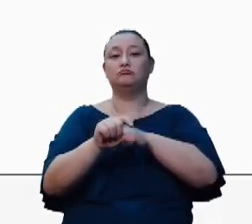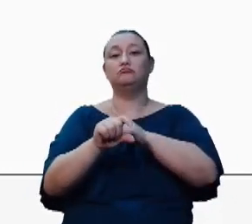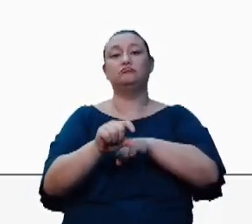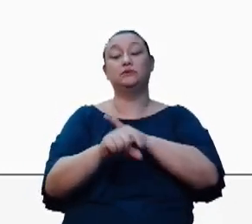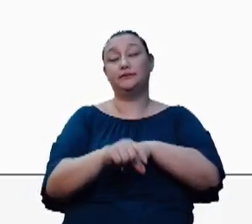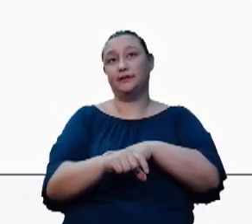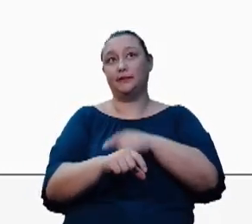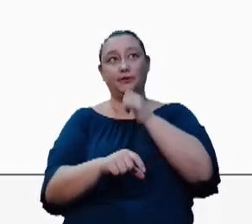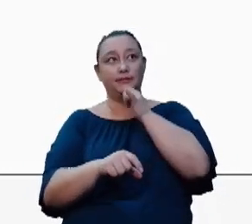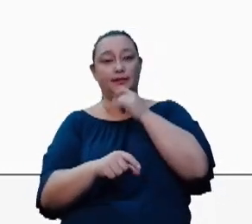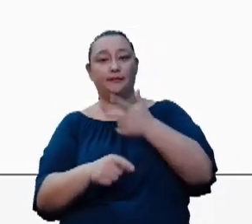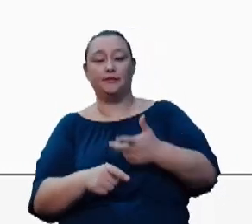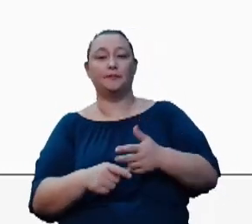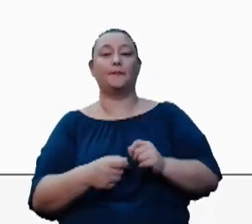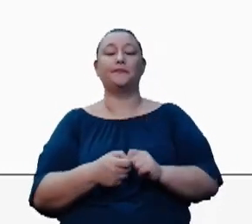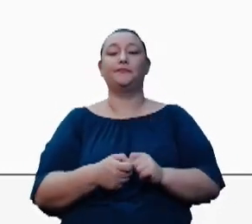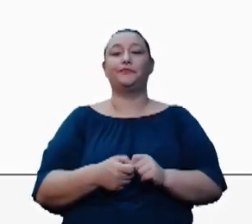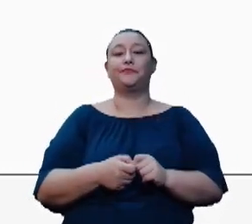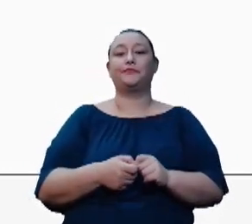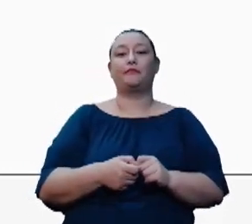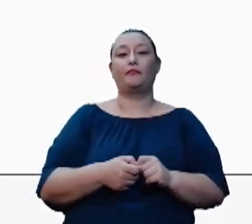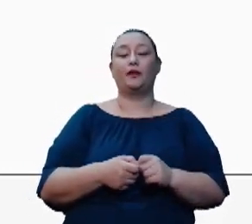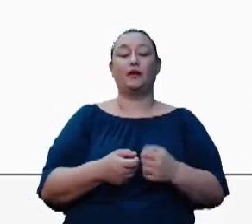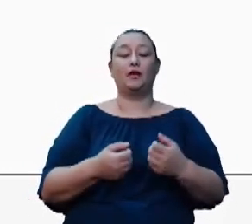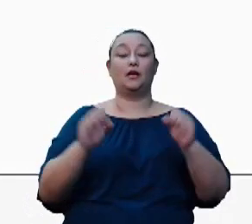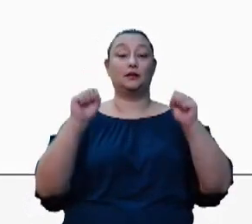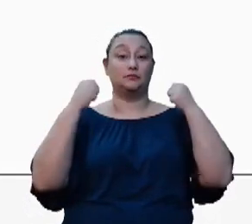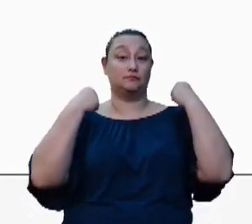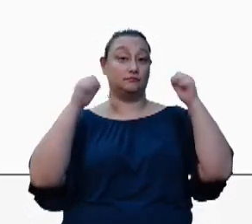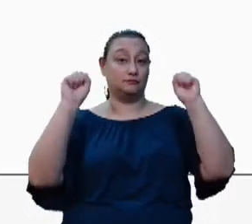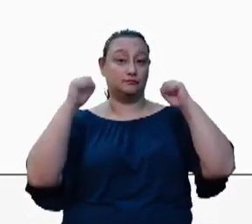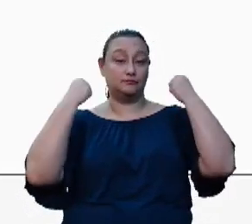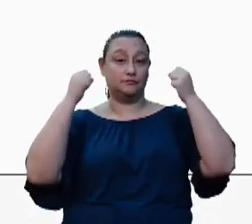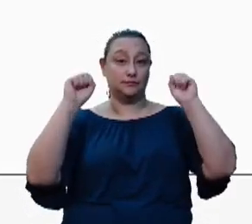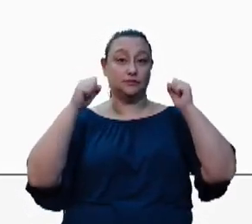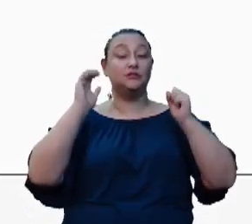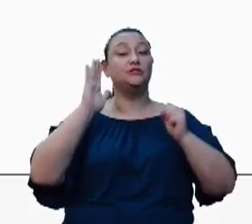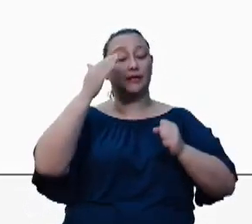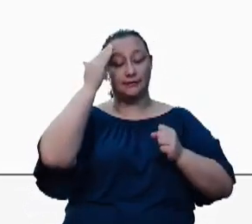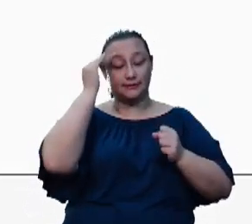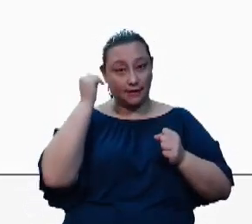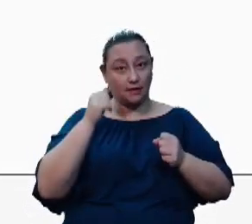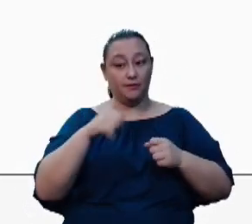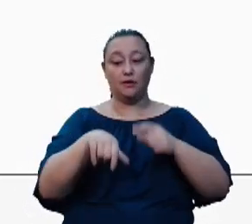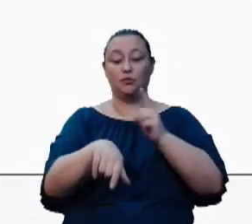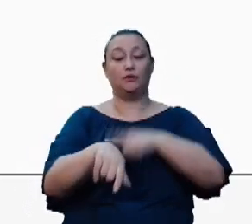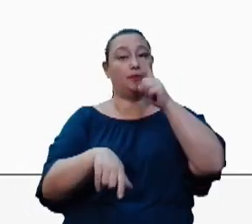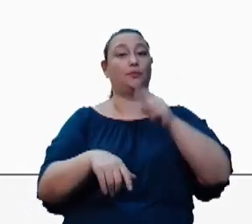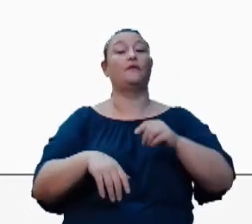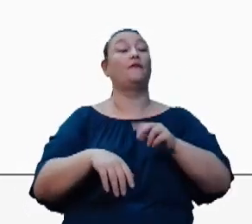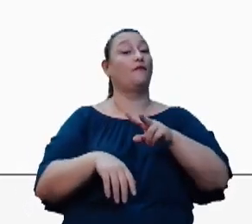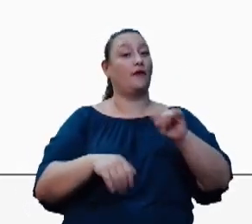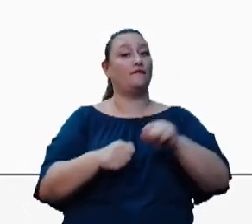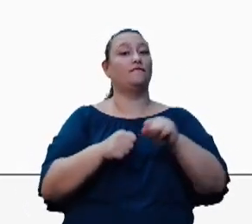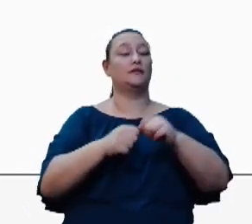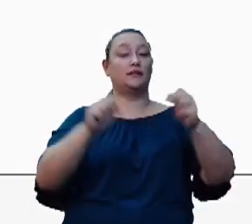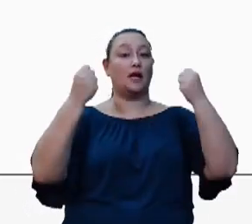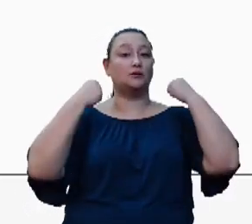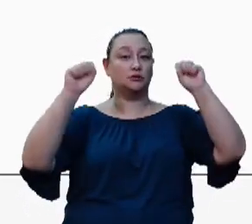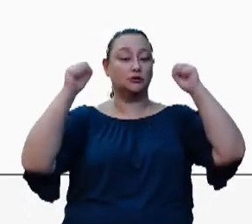por exemplo, como na realização de atividades físicas. Então, se já sabe o paciente em que momentos vai fazer